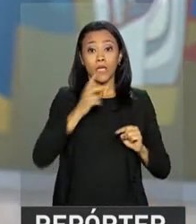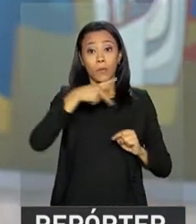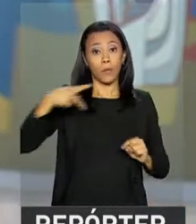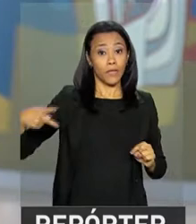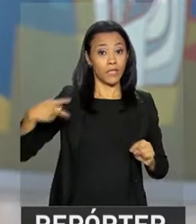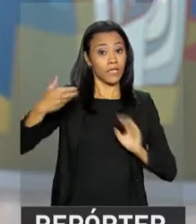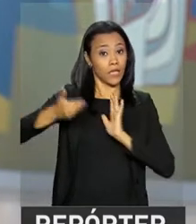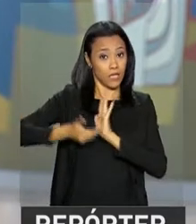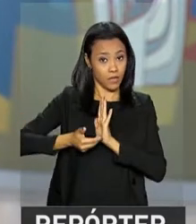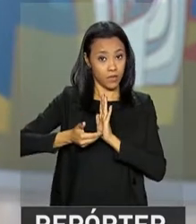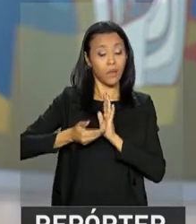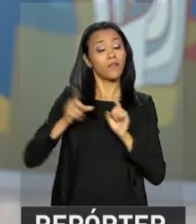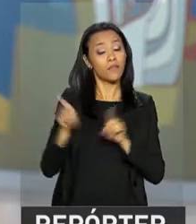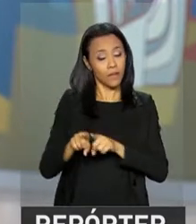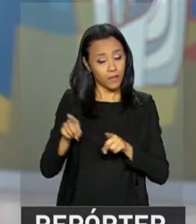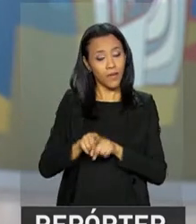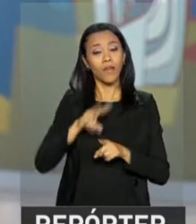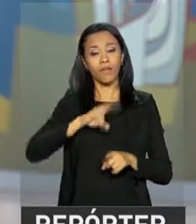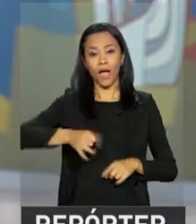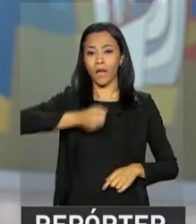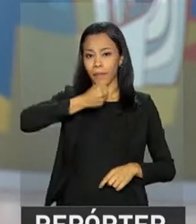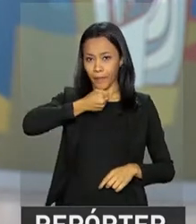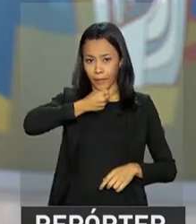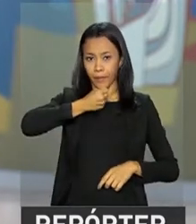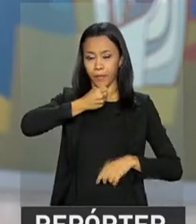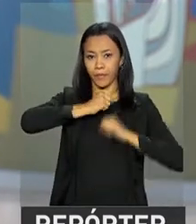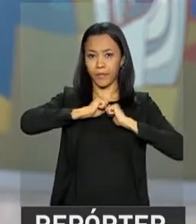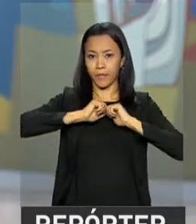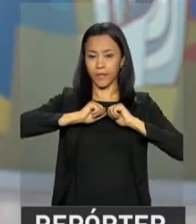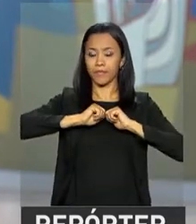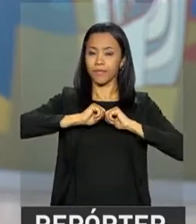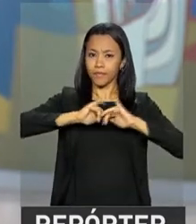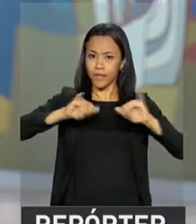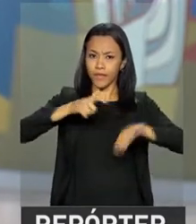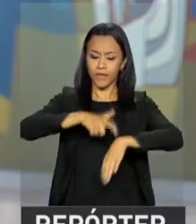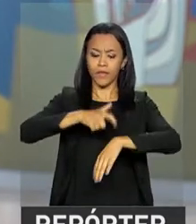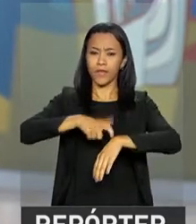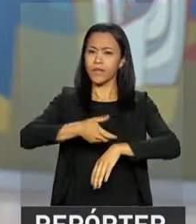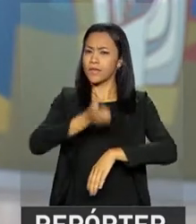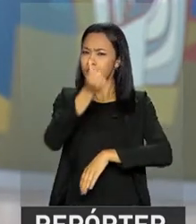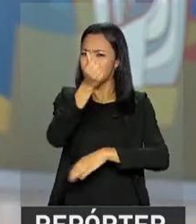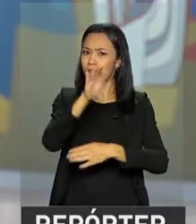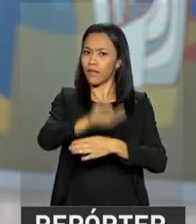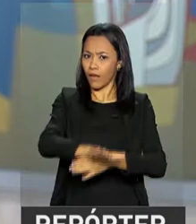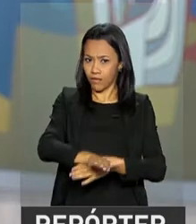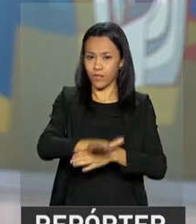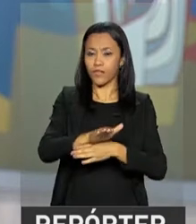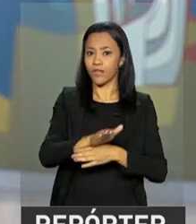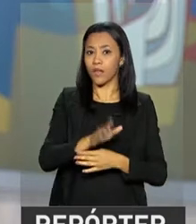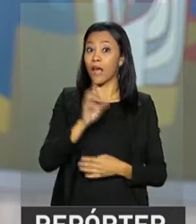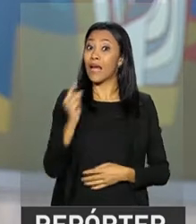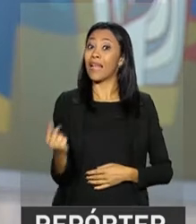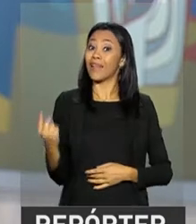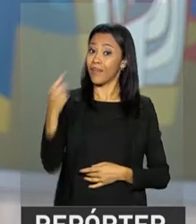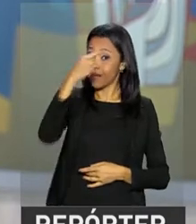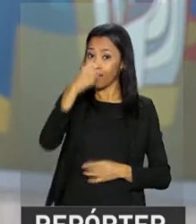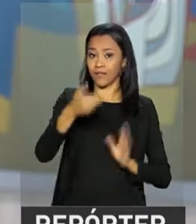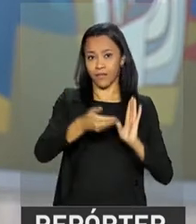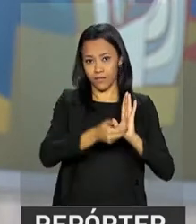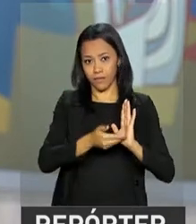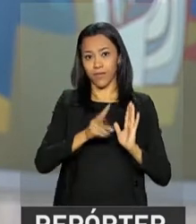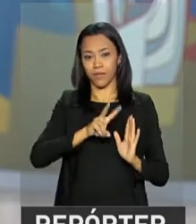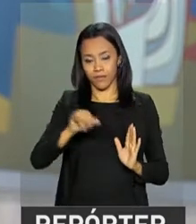rodrigo maia também vai conceder uma entrevista coletiva prevista para as 6 horas da tarde isso lá na câmara dos